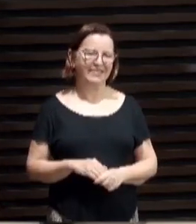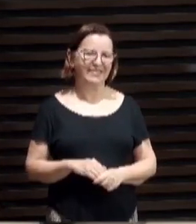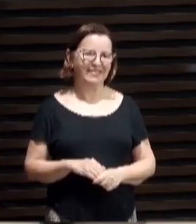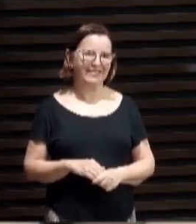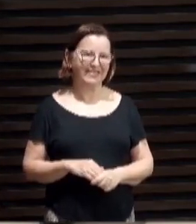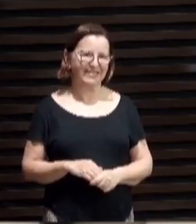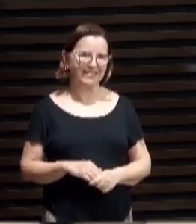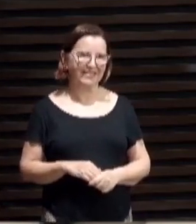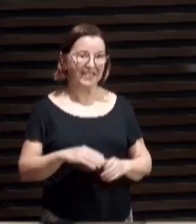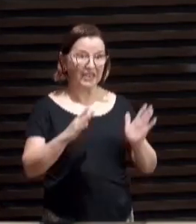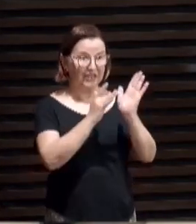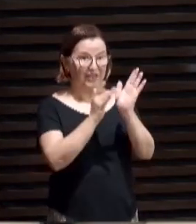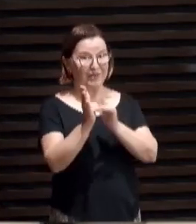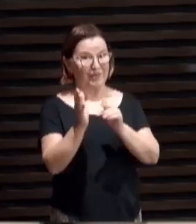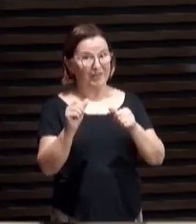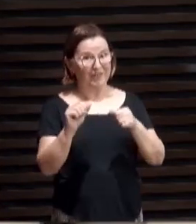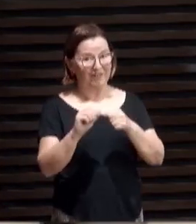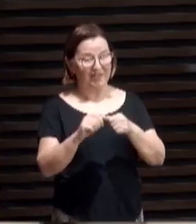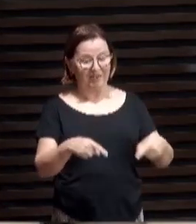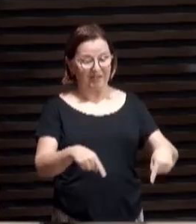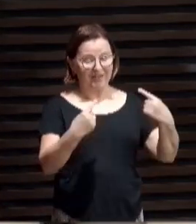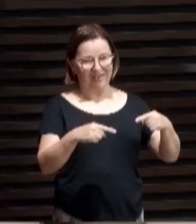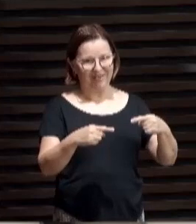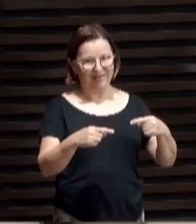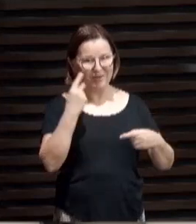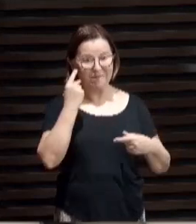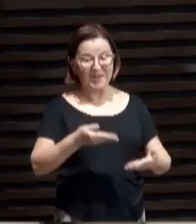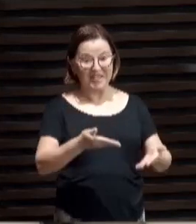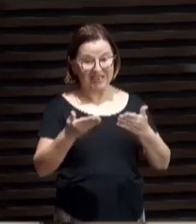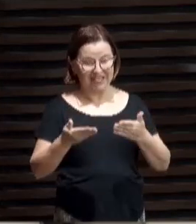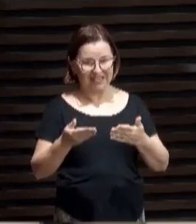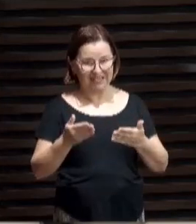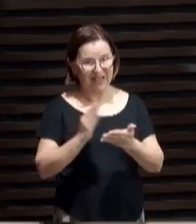Jesus fez um desafio para trazer alguns judeus que o ouviram.